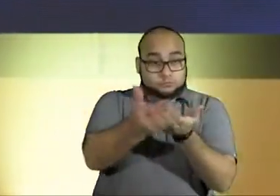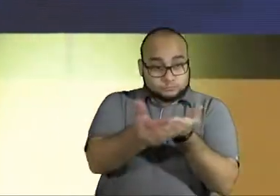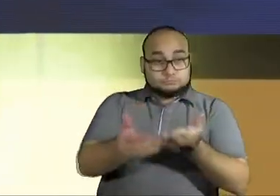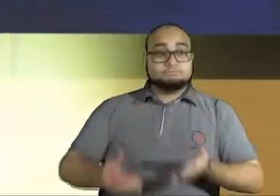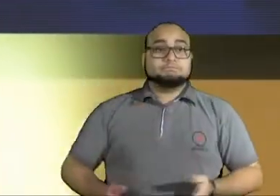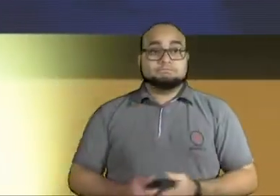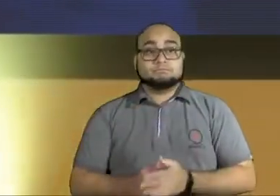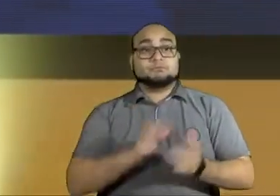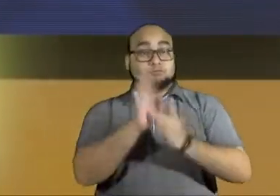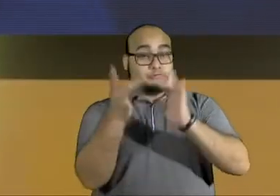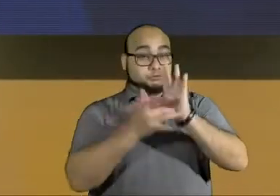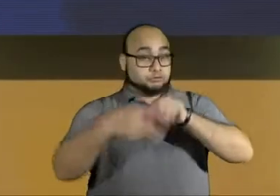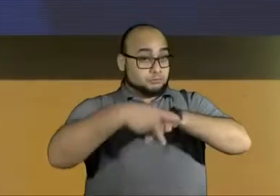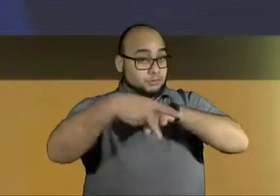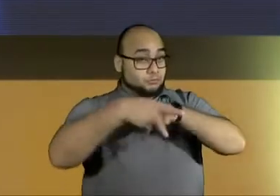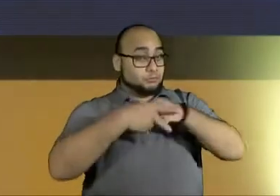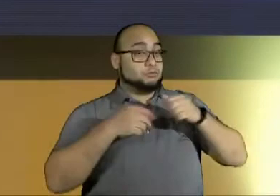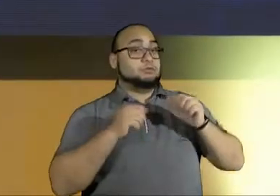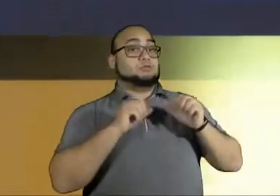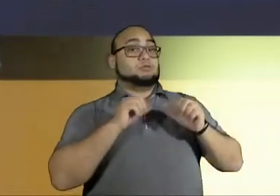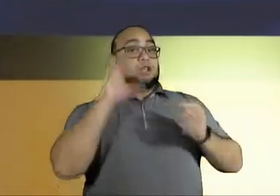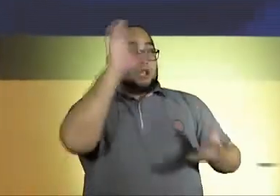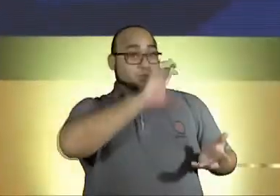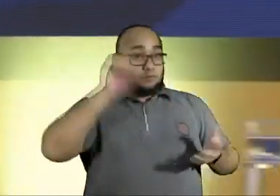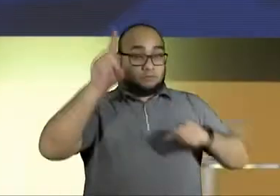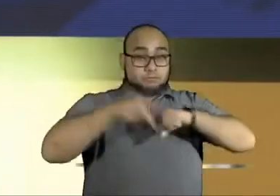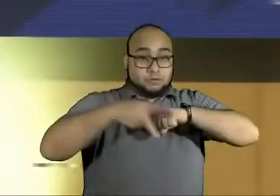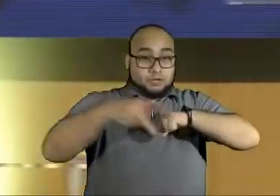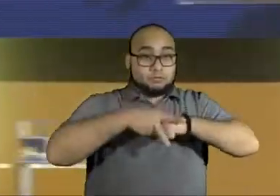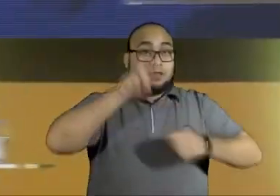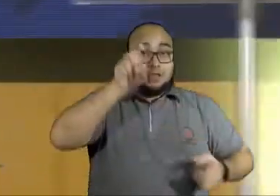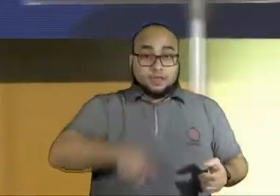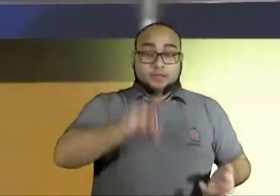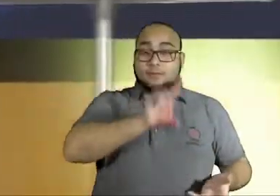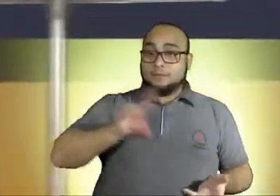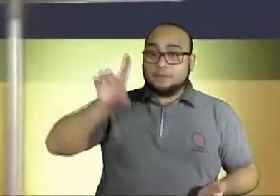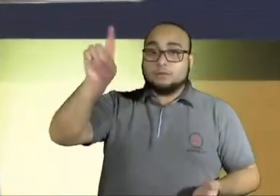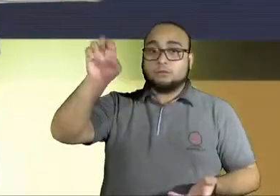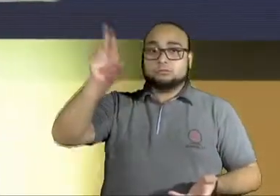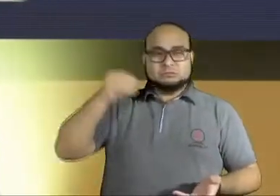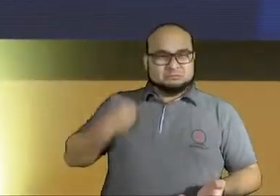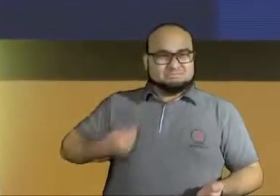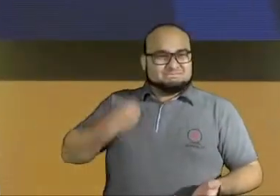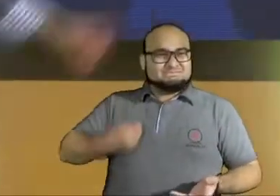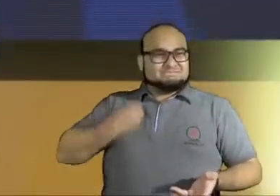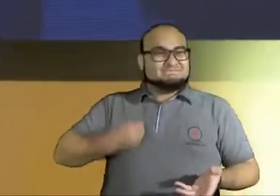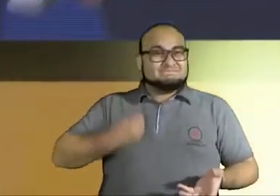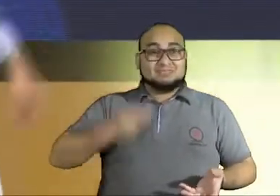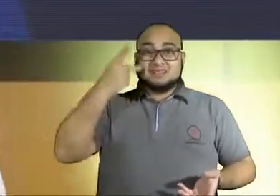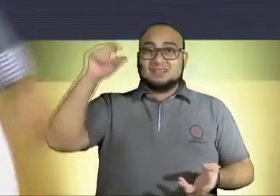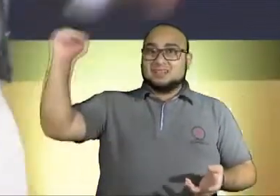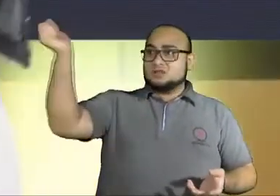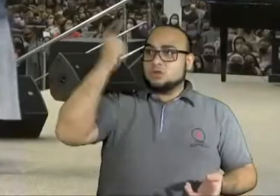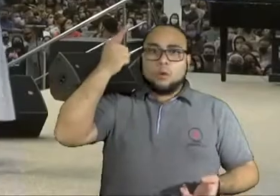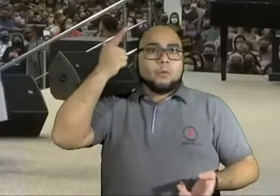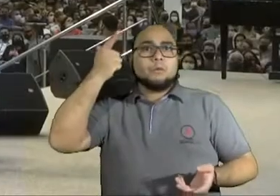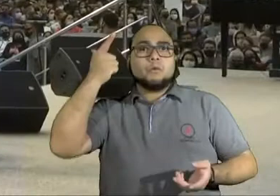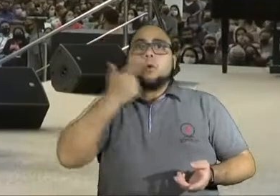verbo estava com Deus. O verbo era Deus, nele estava a vida, e a vida era a luz dos homens. Ouça